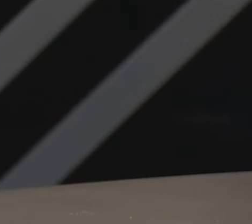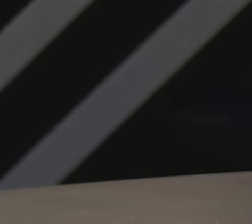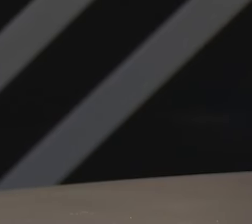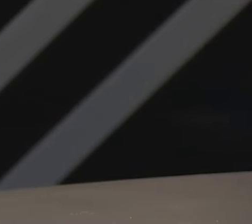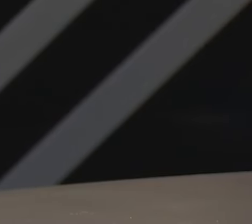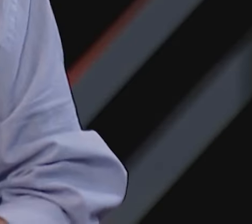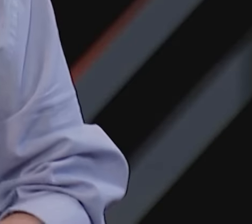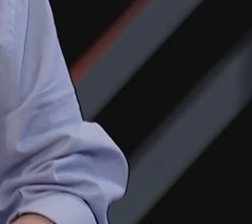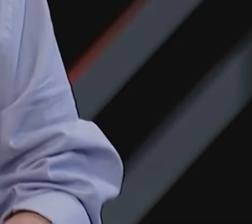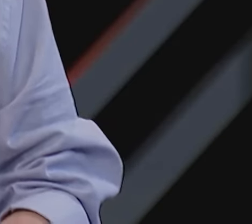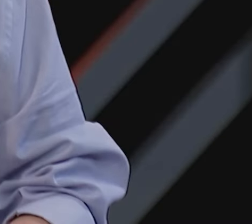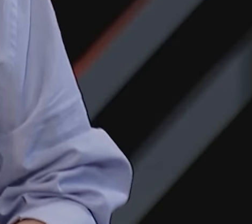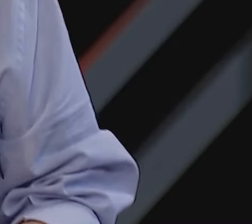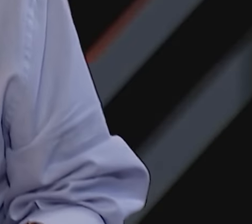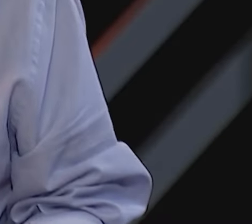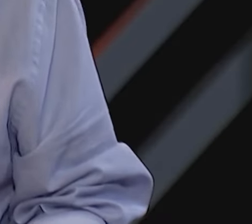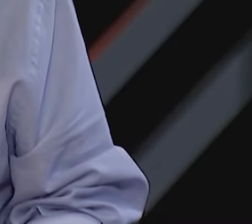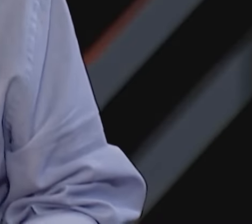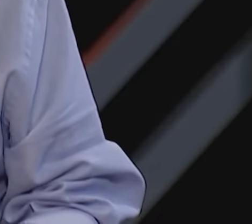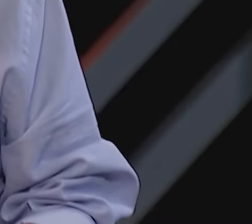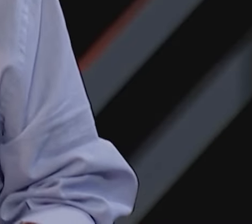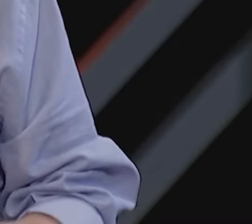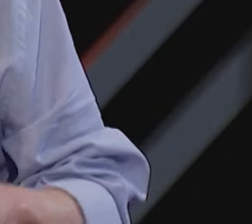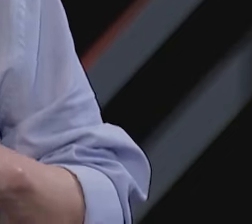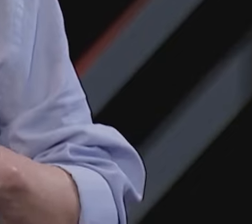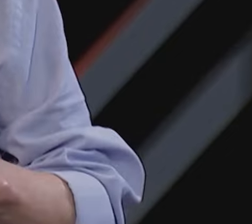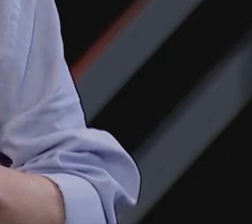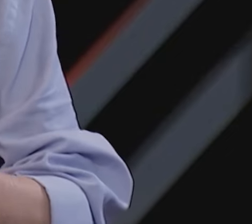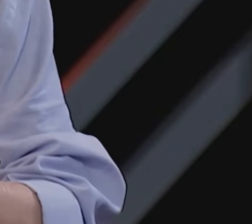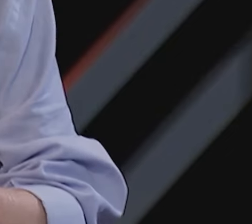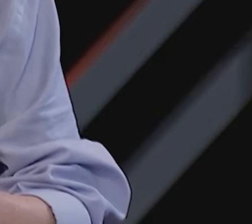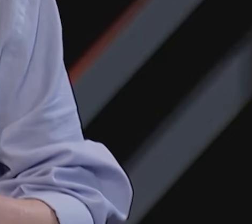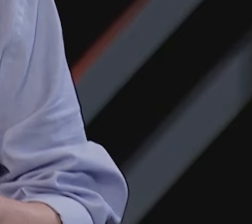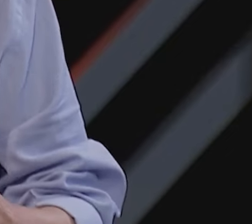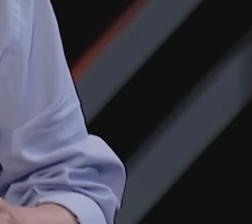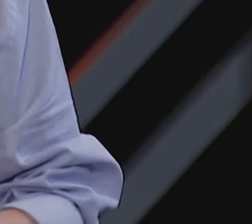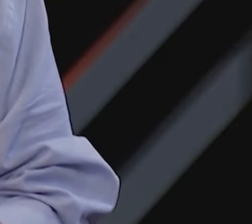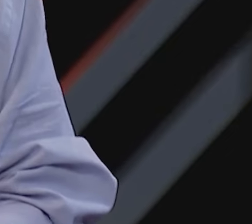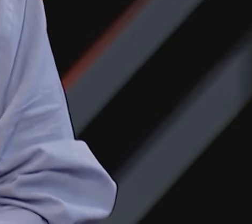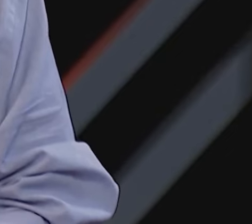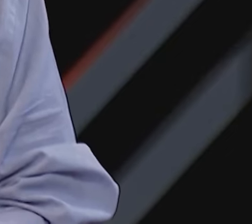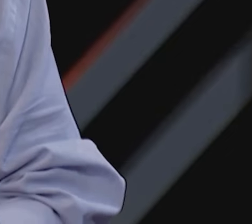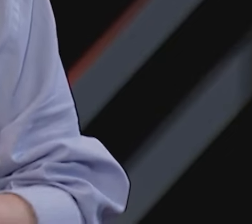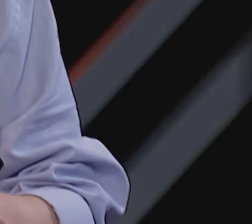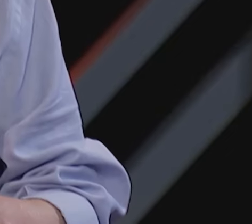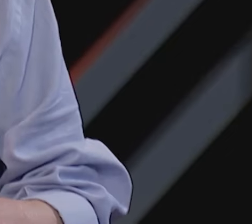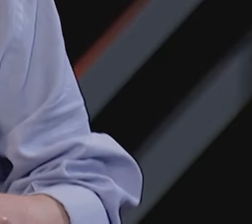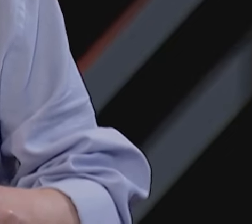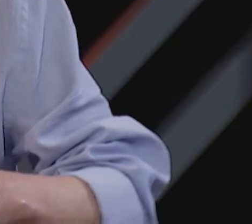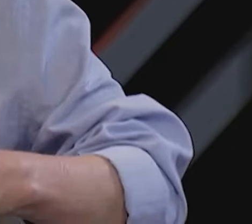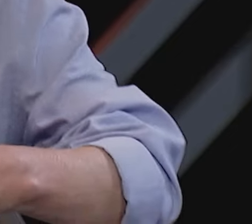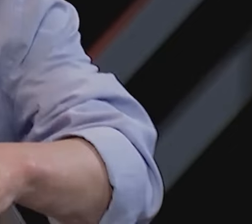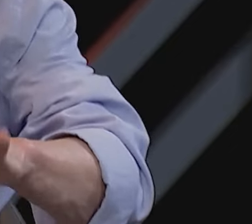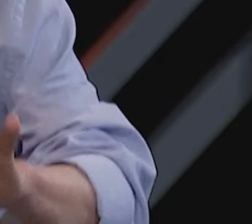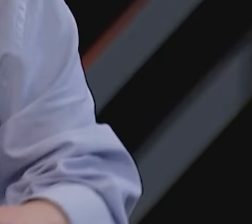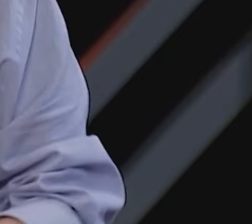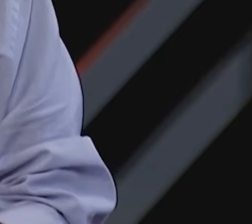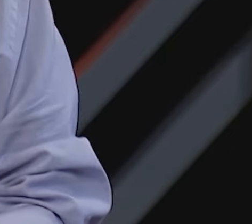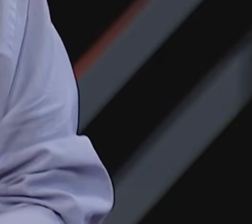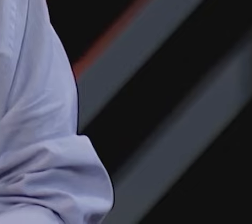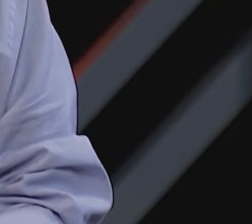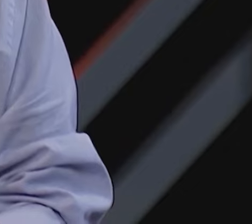foram avançando. Karine, você diz que não é só a questão da vulnerabilidade econômica que leva o jovem